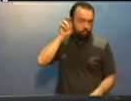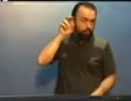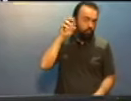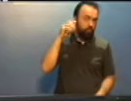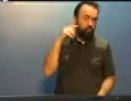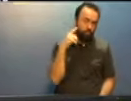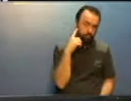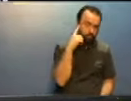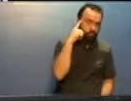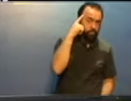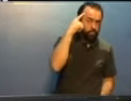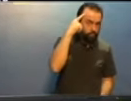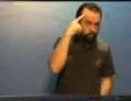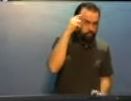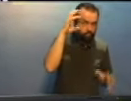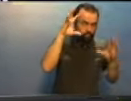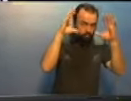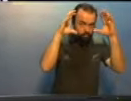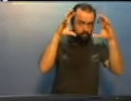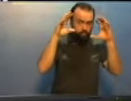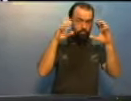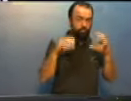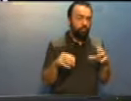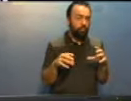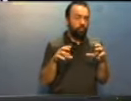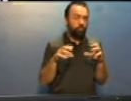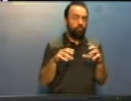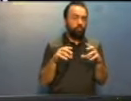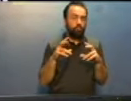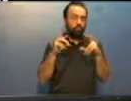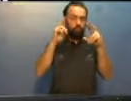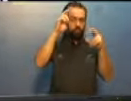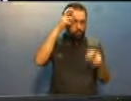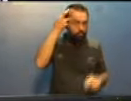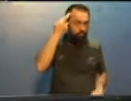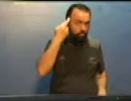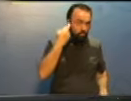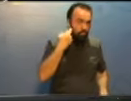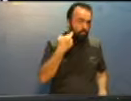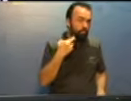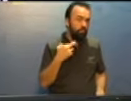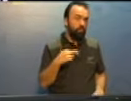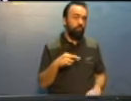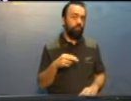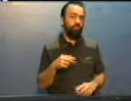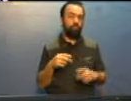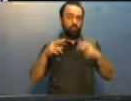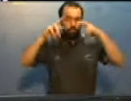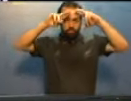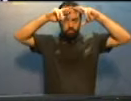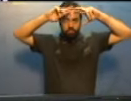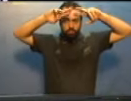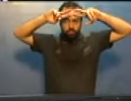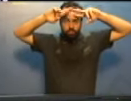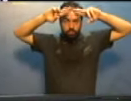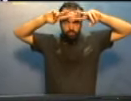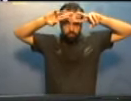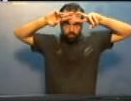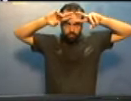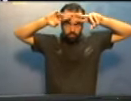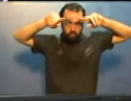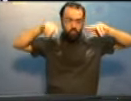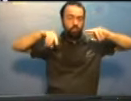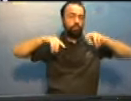essas informações elas passam para o cérebro, para o sistema nervoso, e eles emitem informações através dos nervos, assim